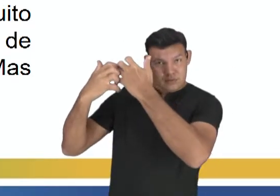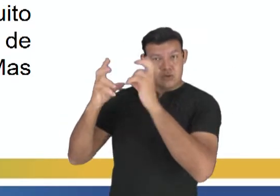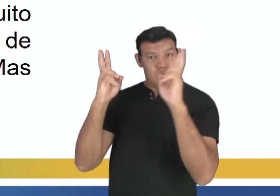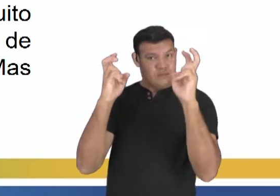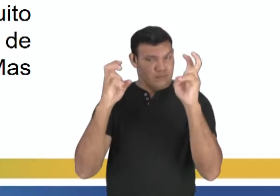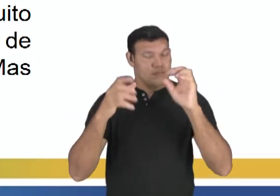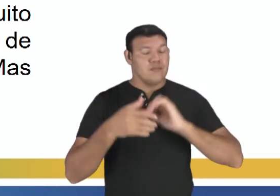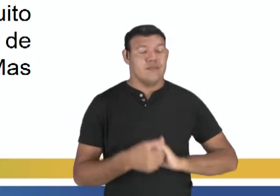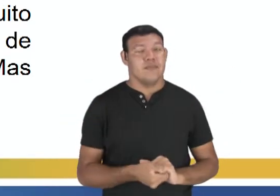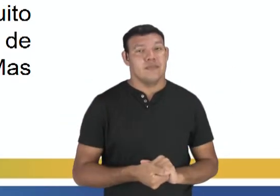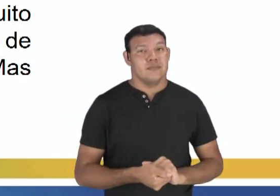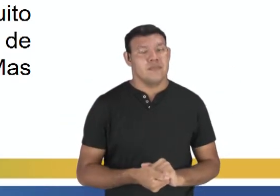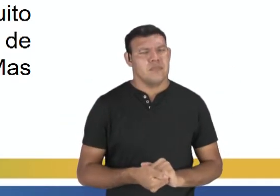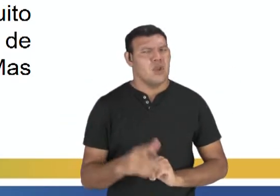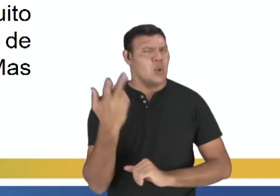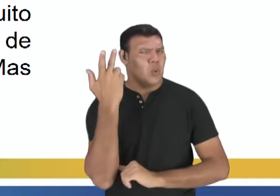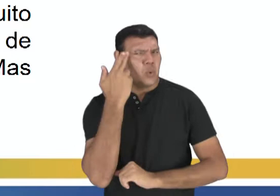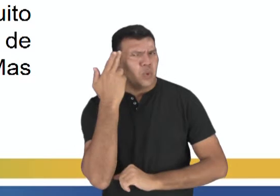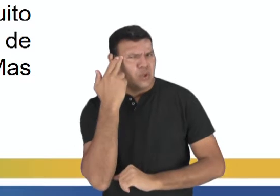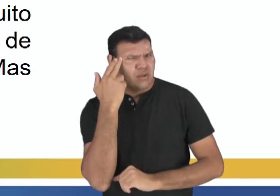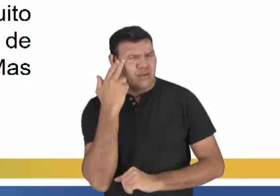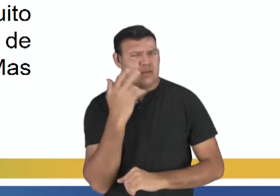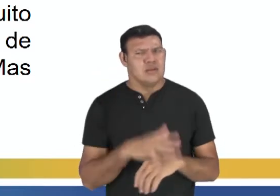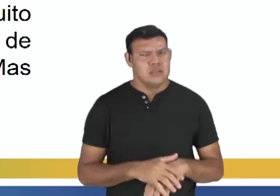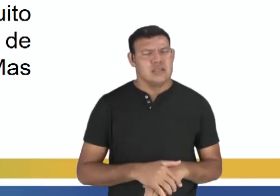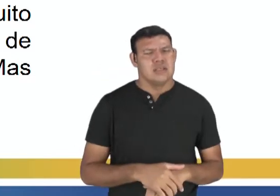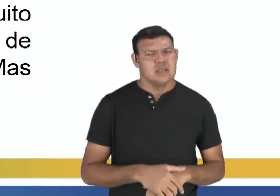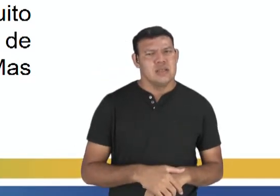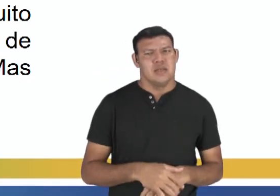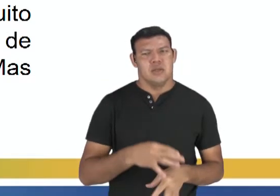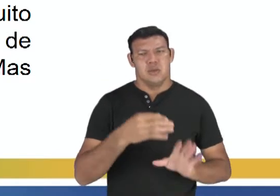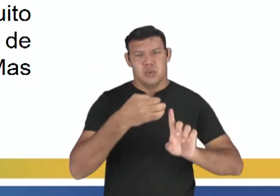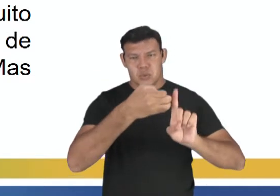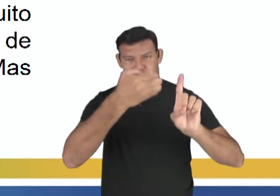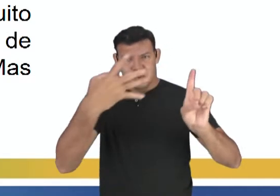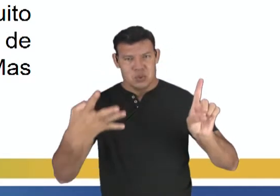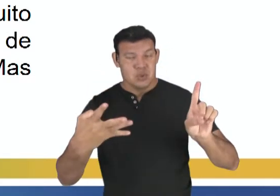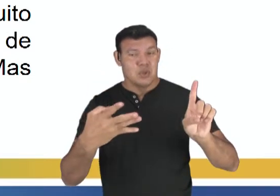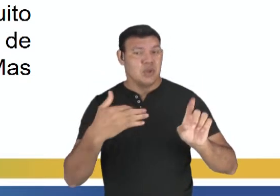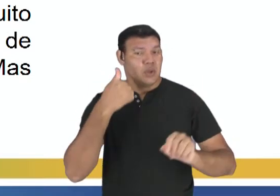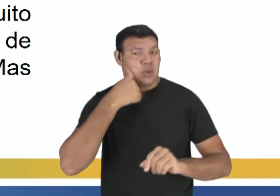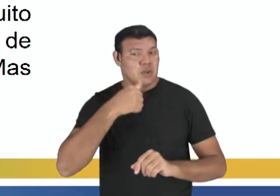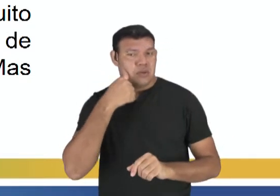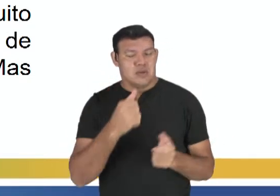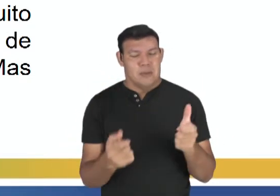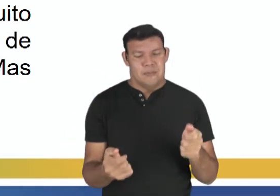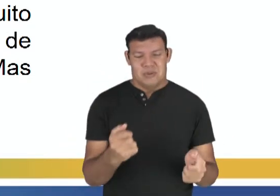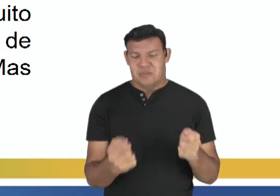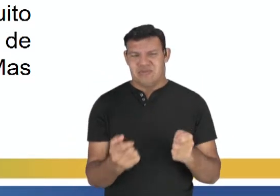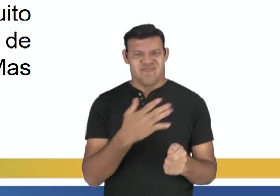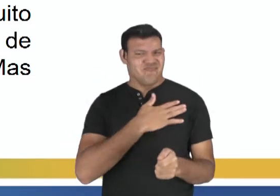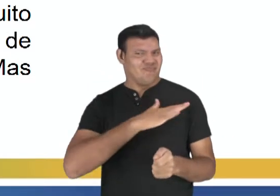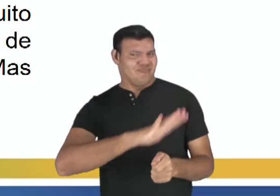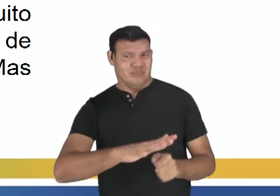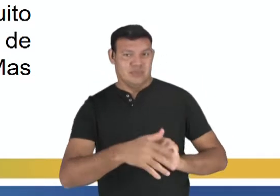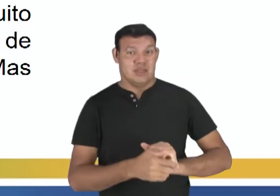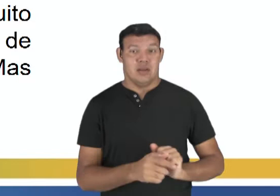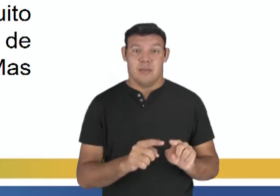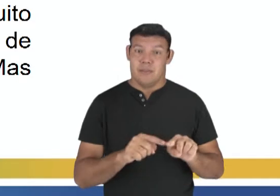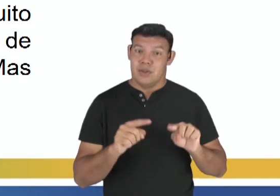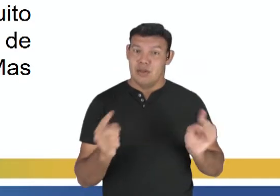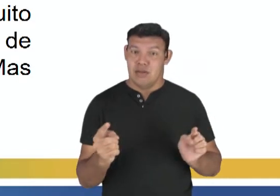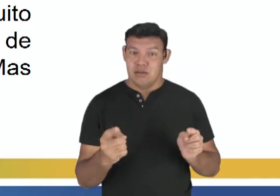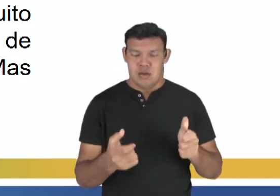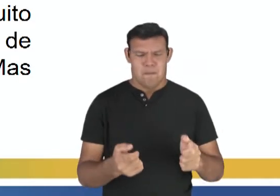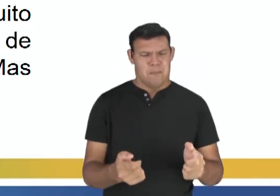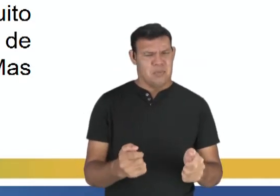assunto. É comum ouvirmos o argumento de que mulheres não gostam de jogos digitais, ou pelo menos